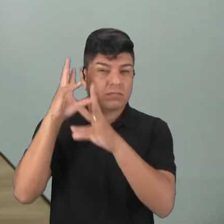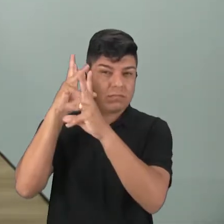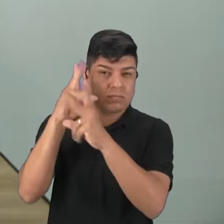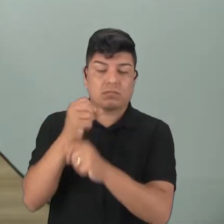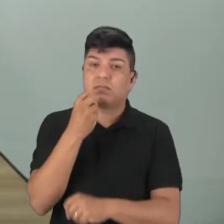bem. Essa história em quadrinho, a história da Magali, ela conta, né? A gente começa no